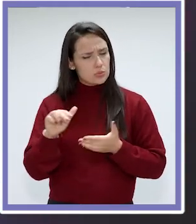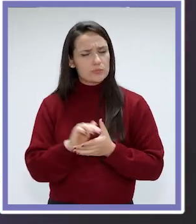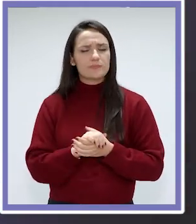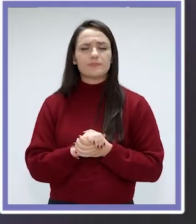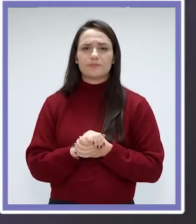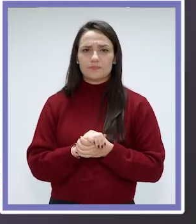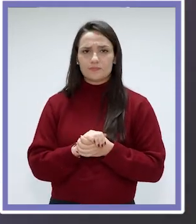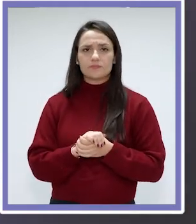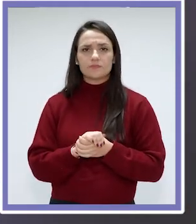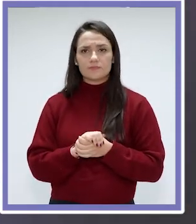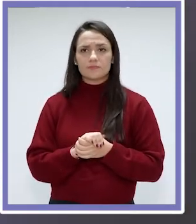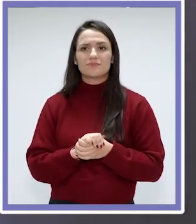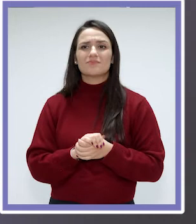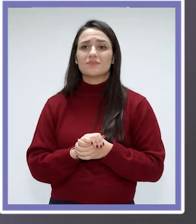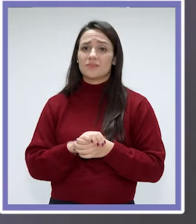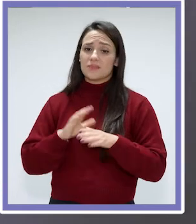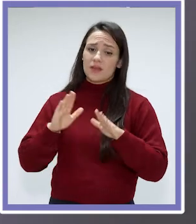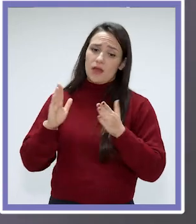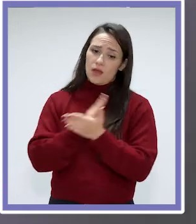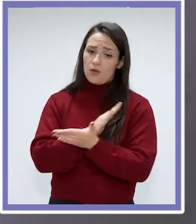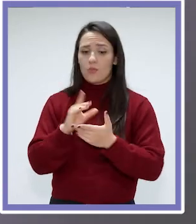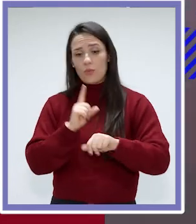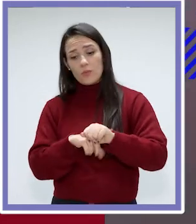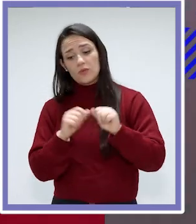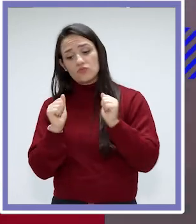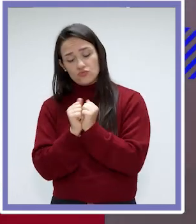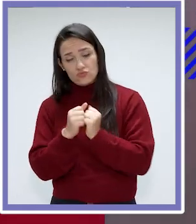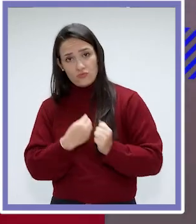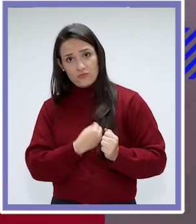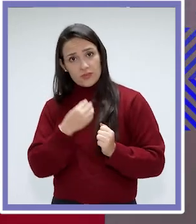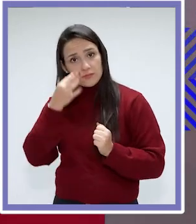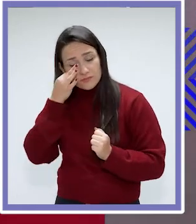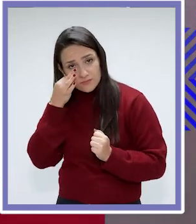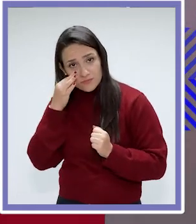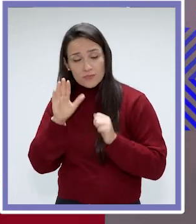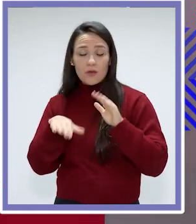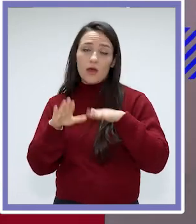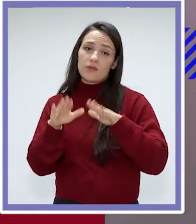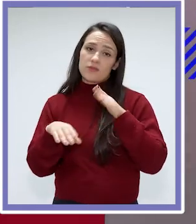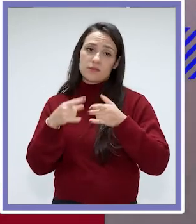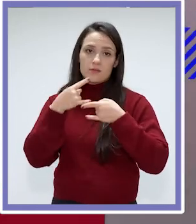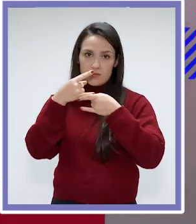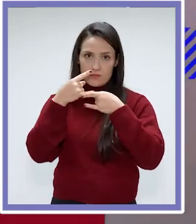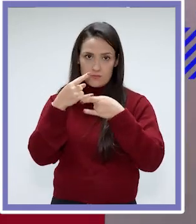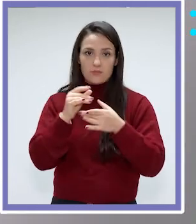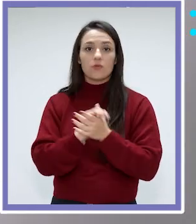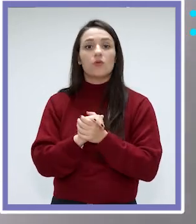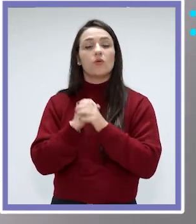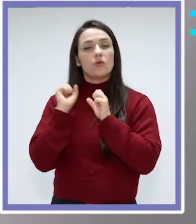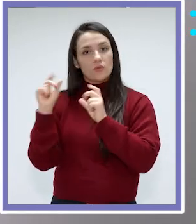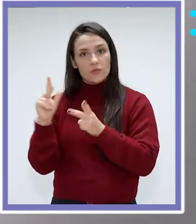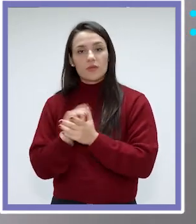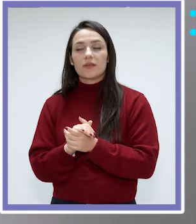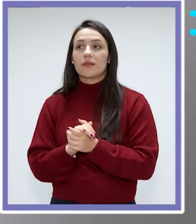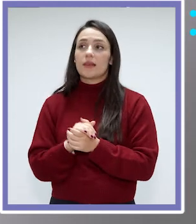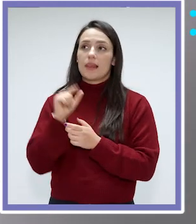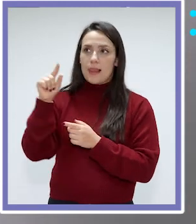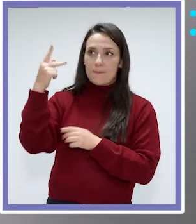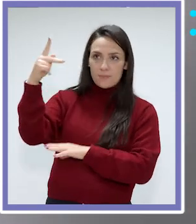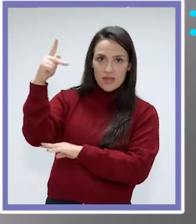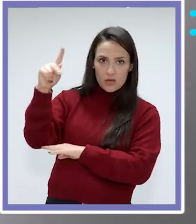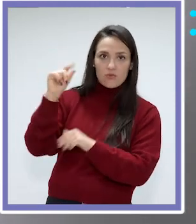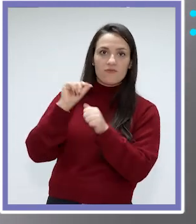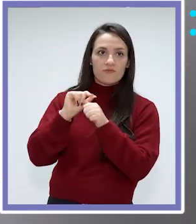eixos trabalhando, tem momentos que são juntos e momentos separados. Então, o mesmo trabalho que nós pactuamos aqui foi pactuado